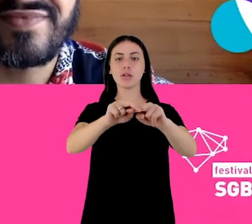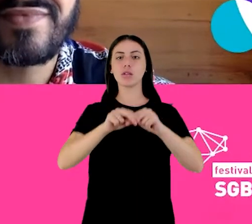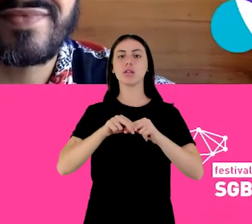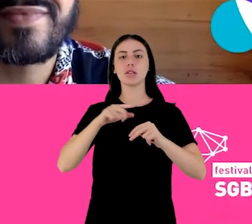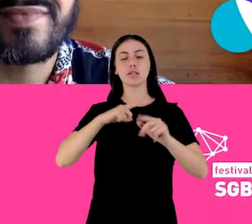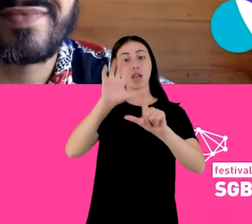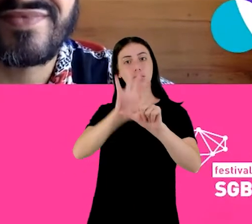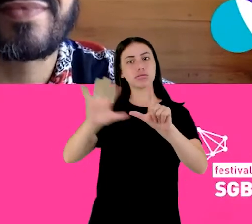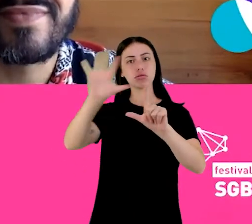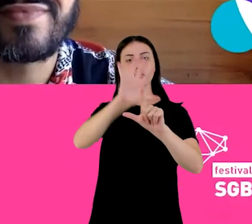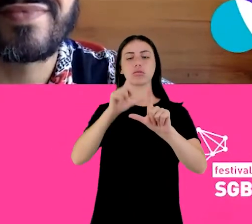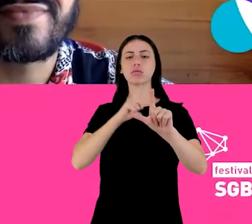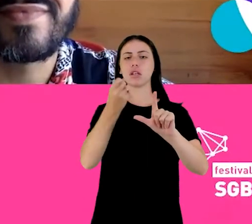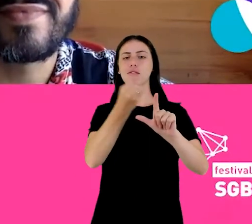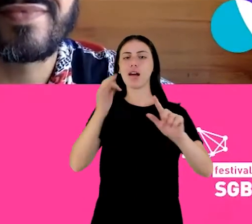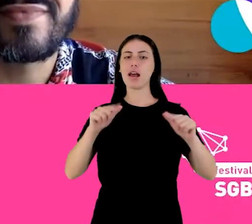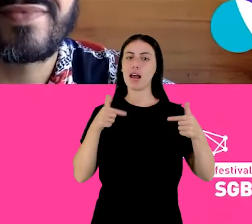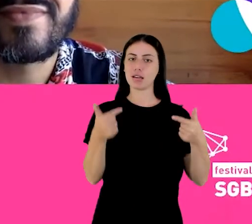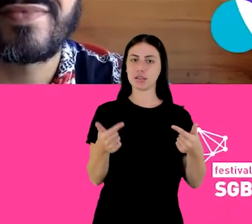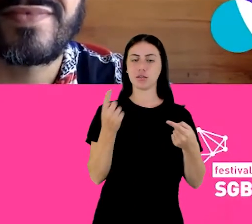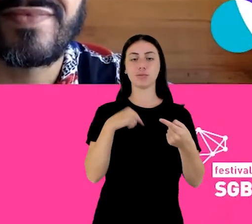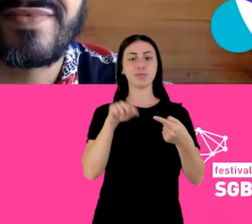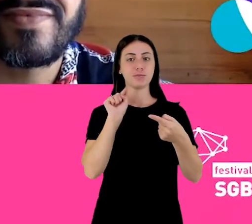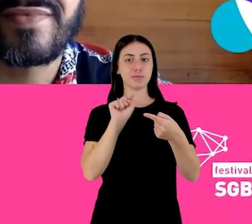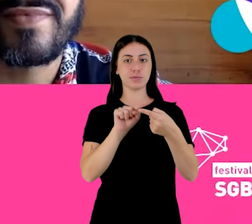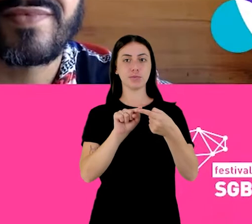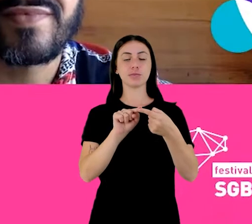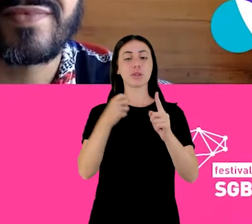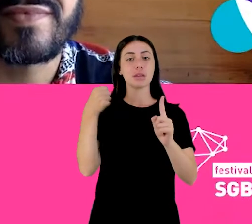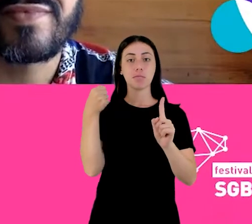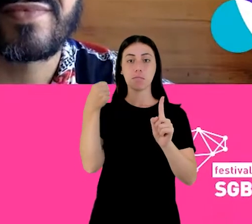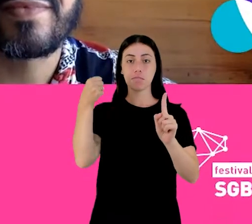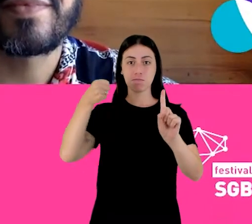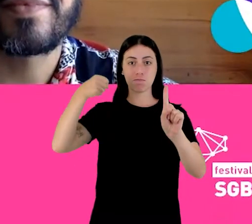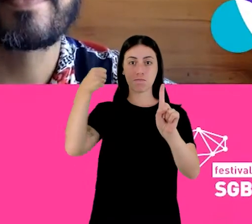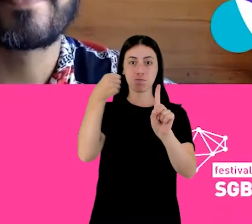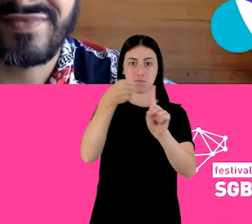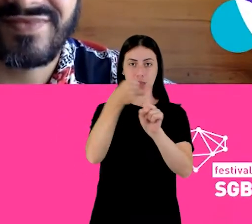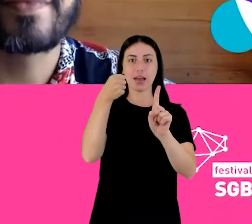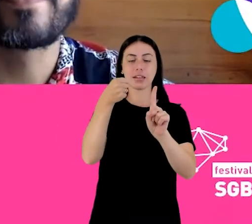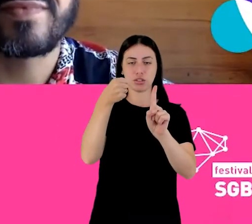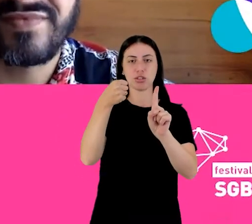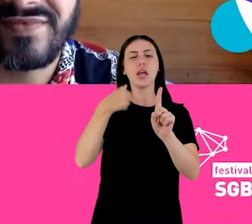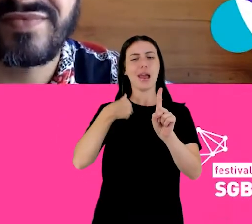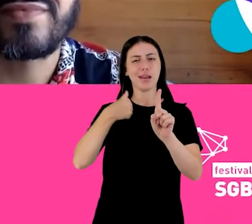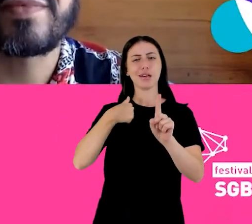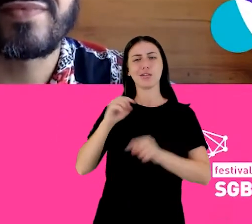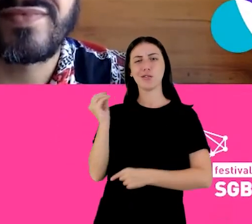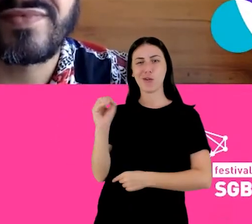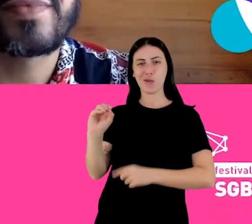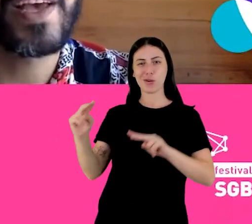mudanças era real, e eles sistematizaram isso em várias ações. Uma delas, o